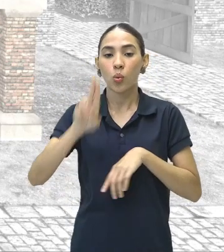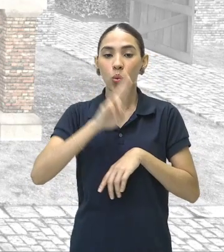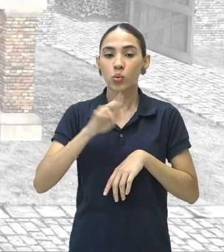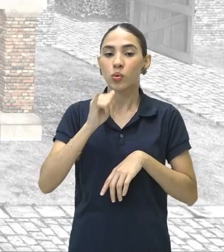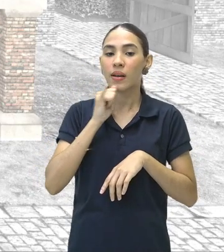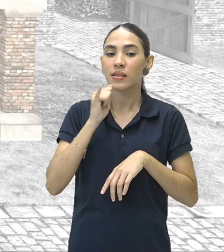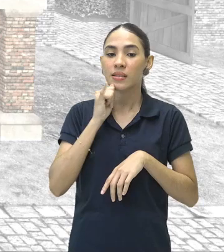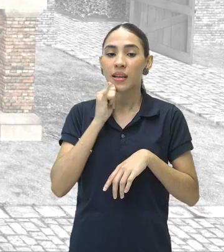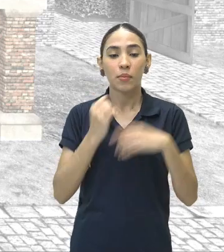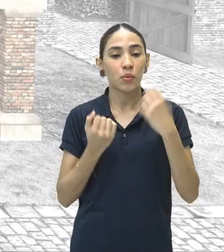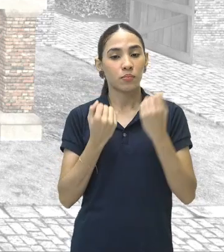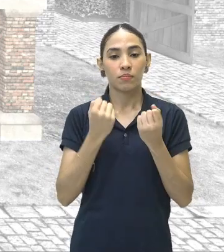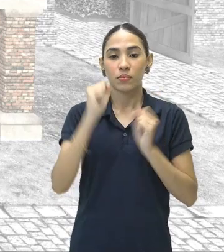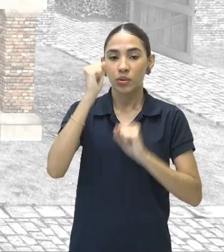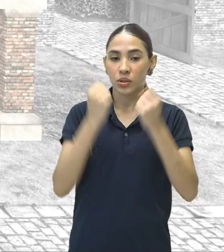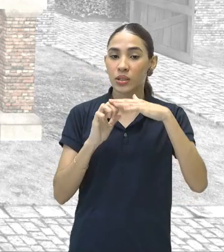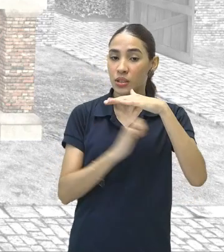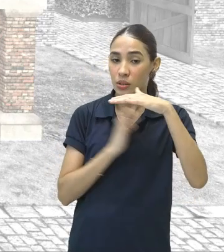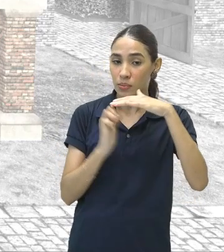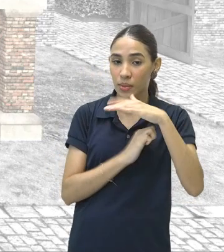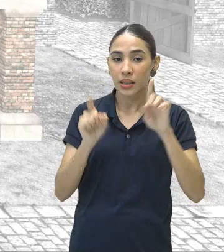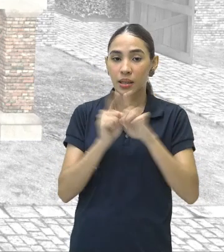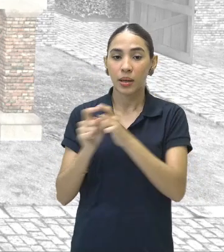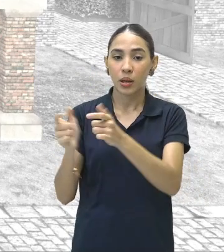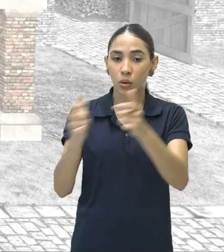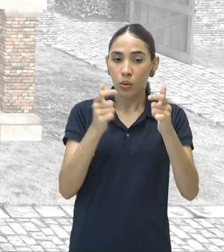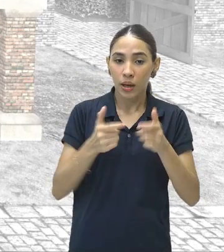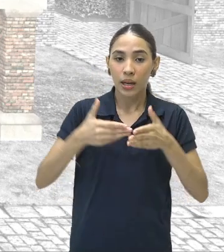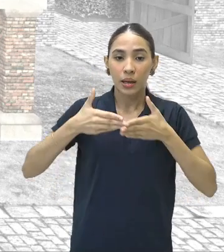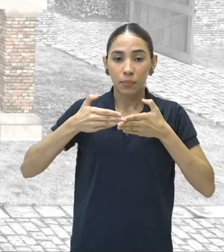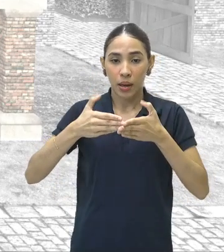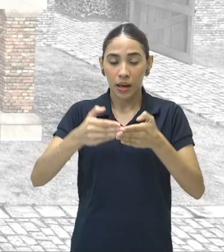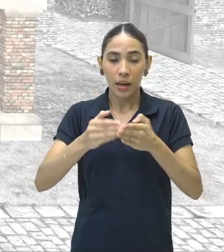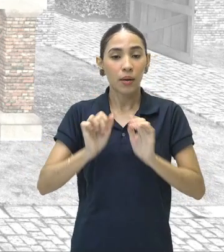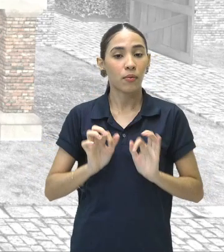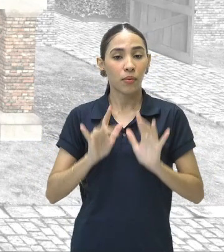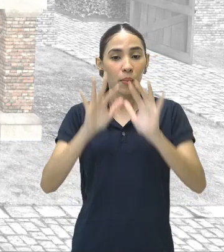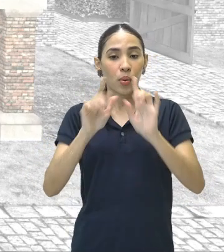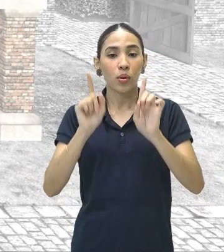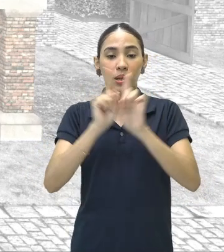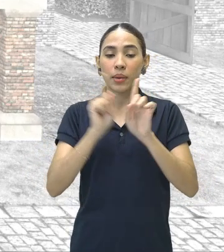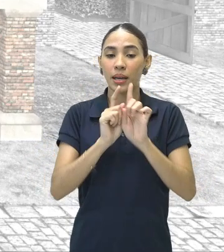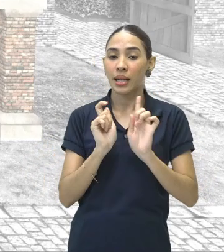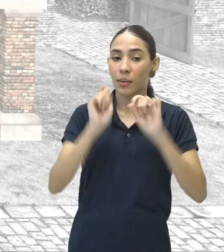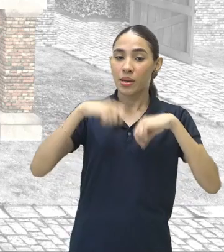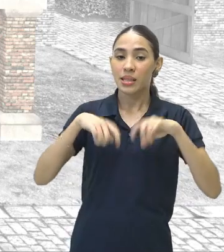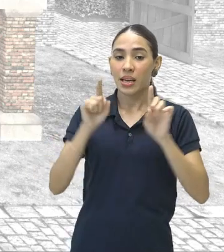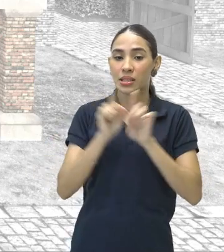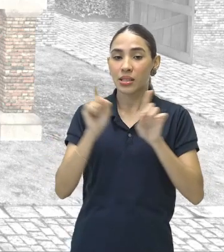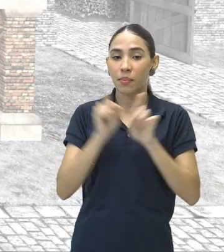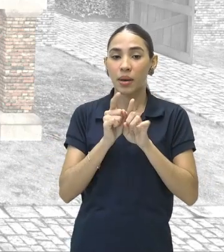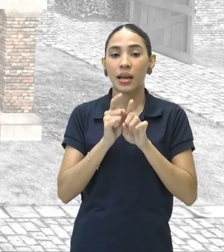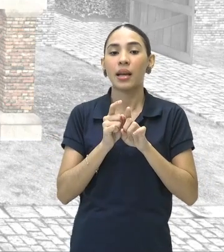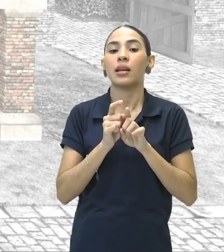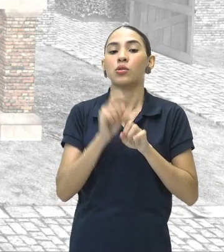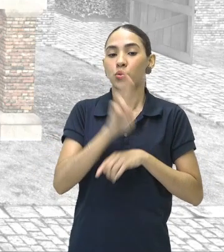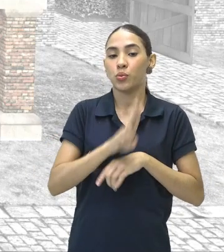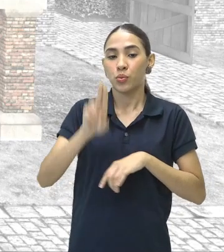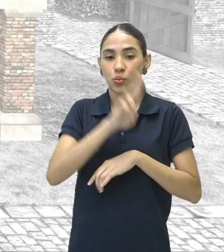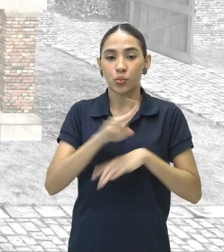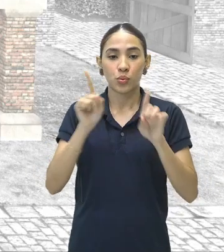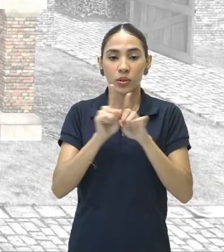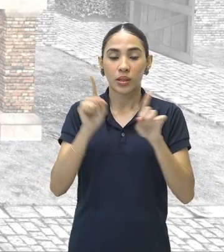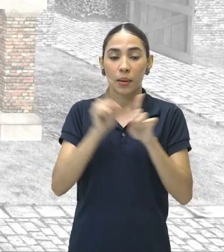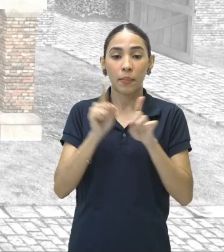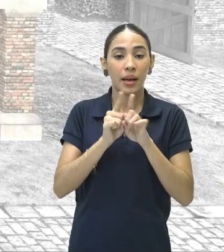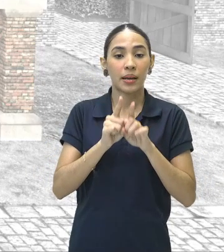o desenvolvimento de locomotivas e navios a vapor, aumentando a capacidade de produção e